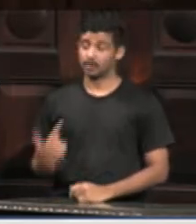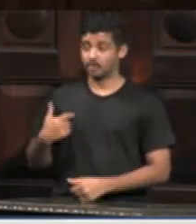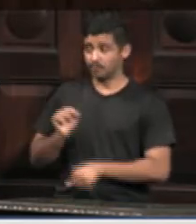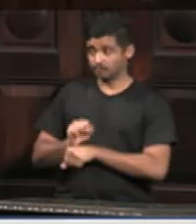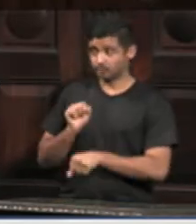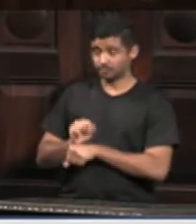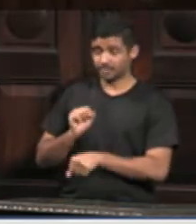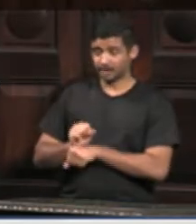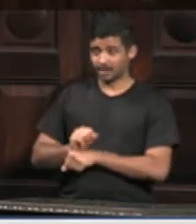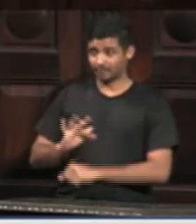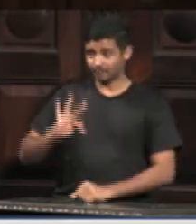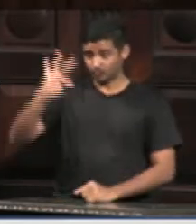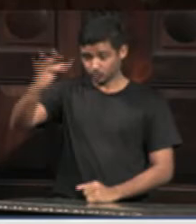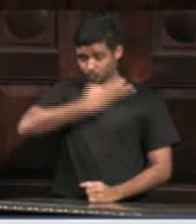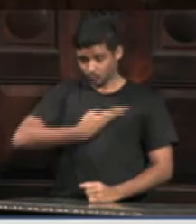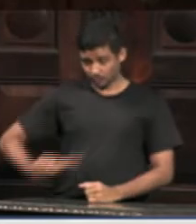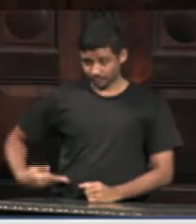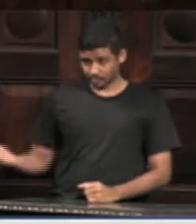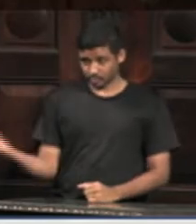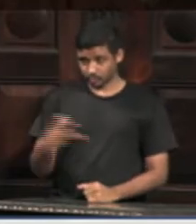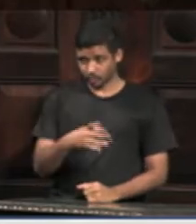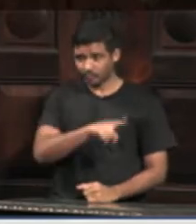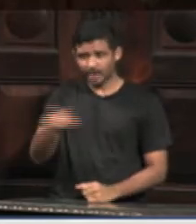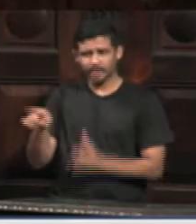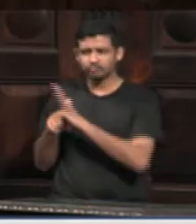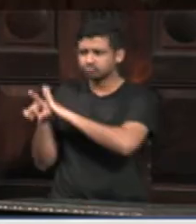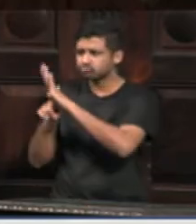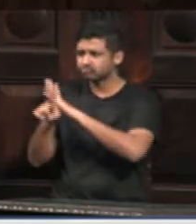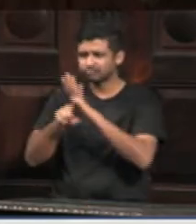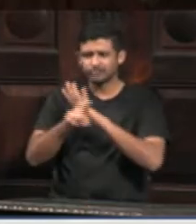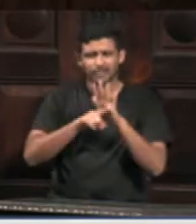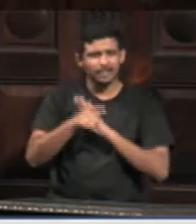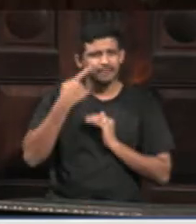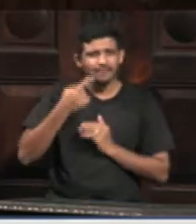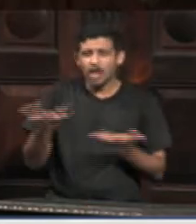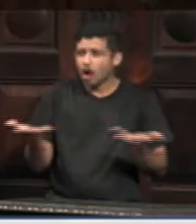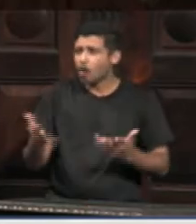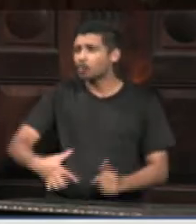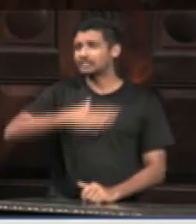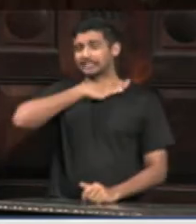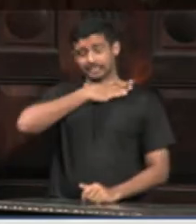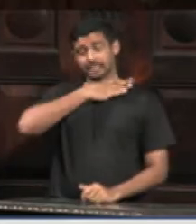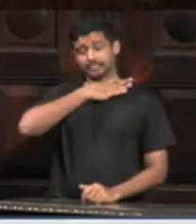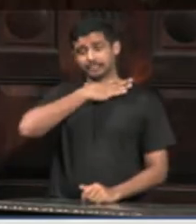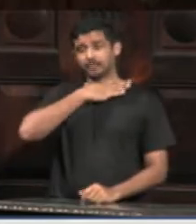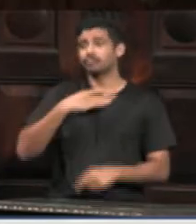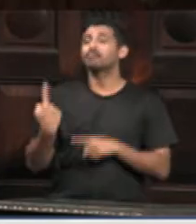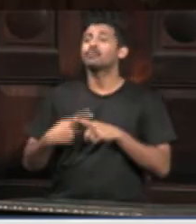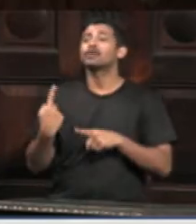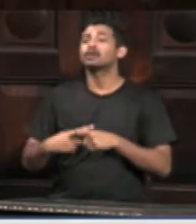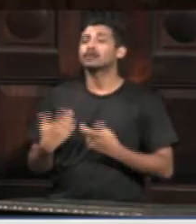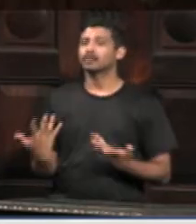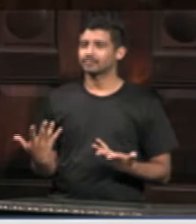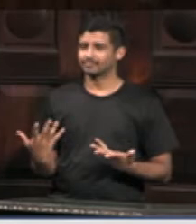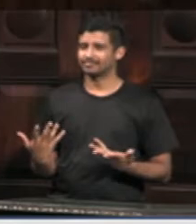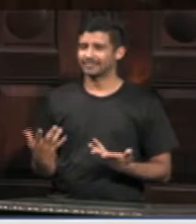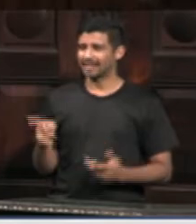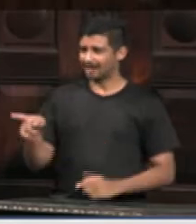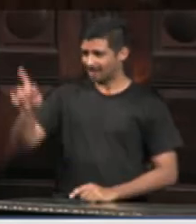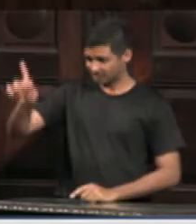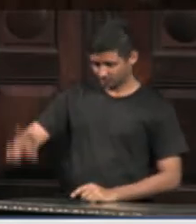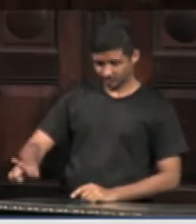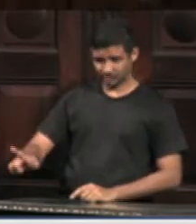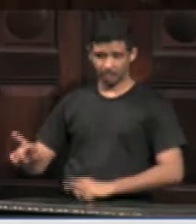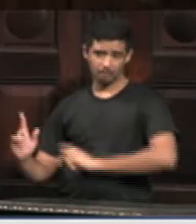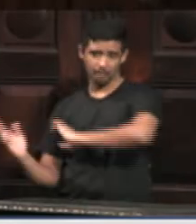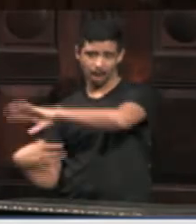governo verifique que a grande crise que nós vivemos é de competência de gestão